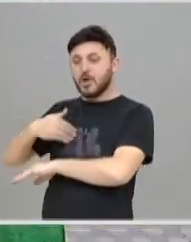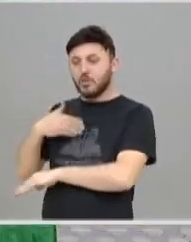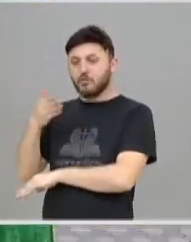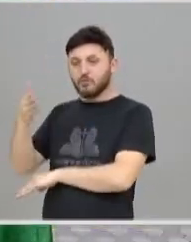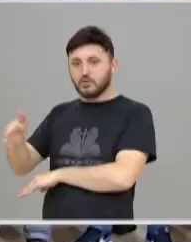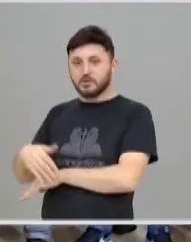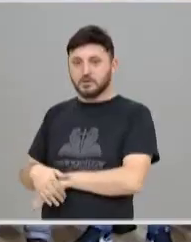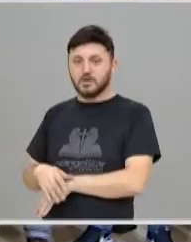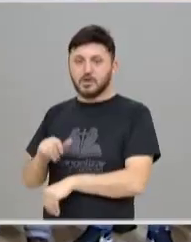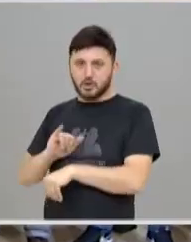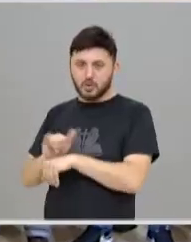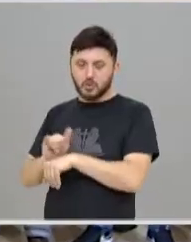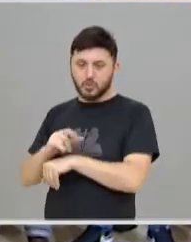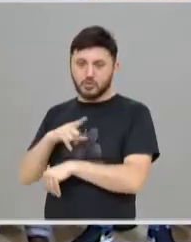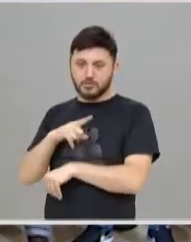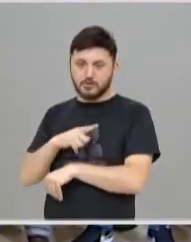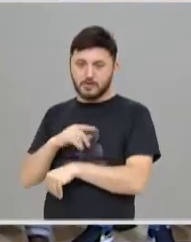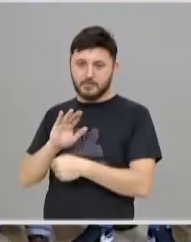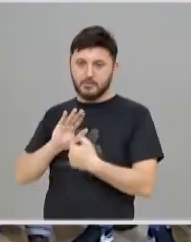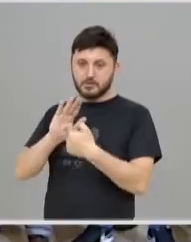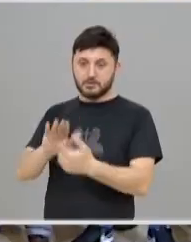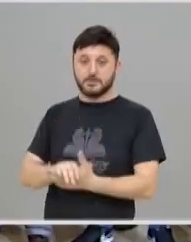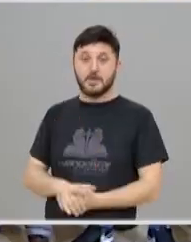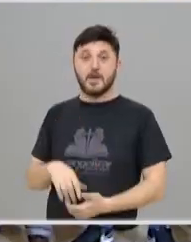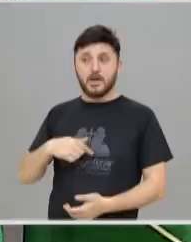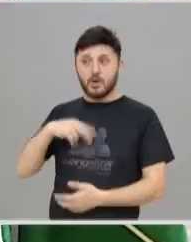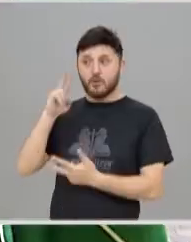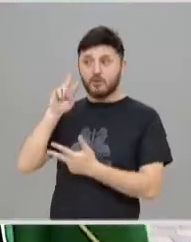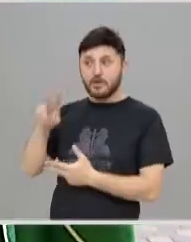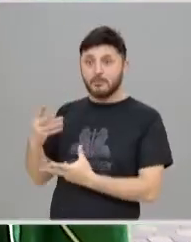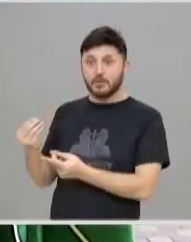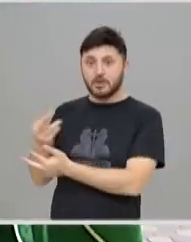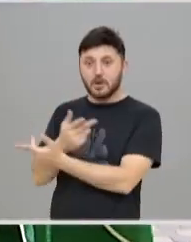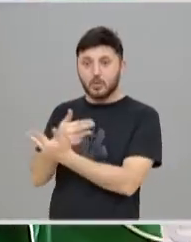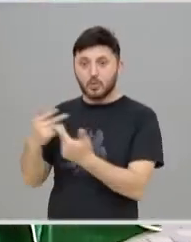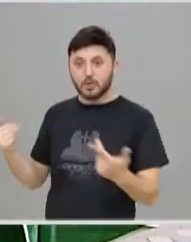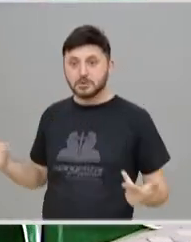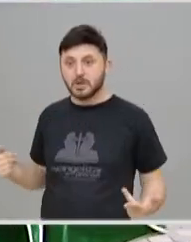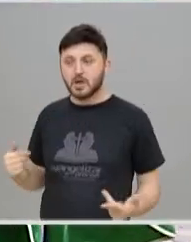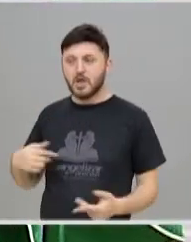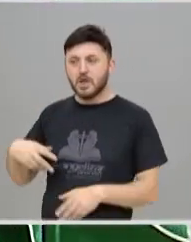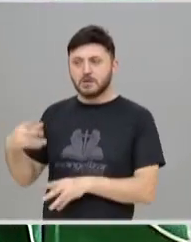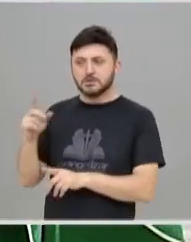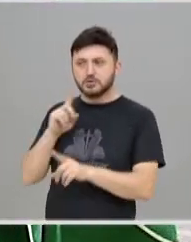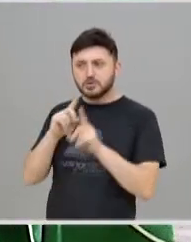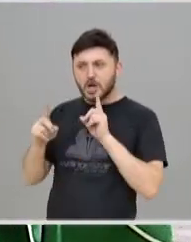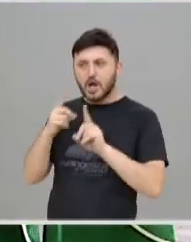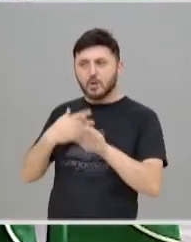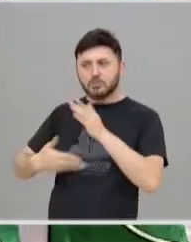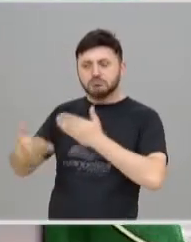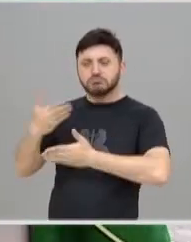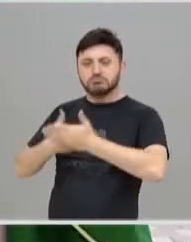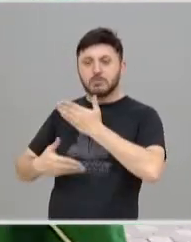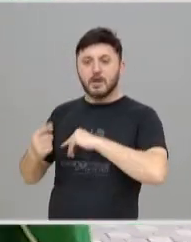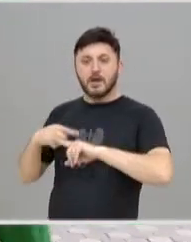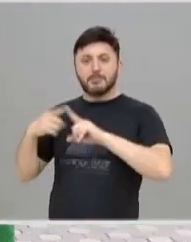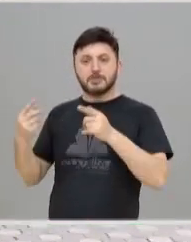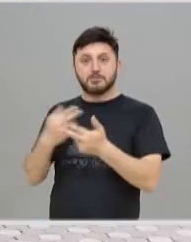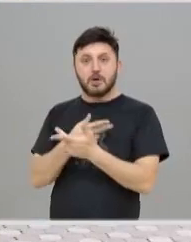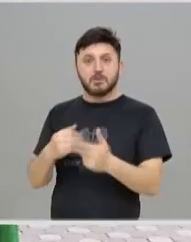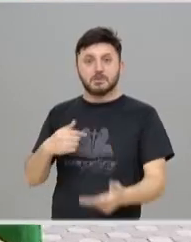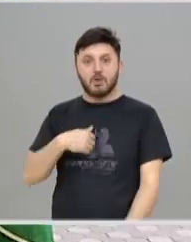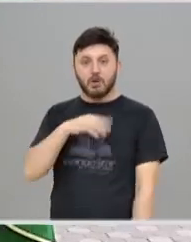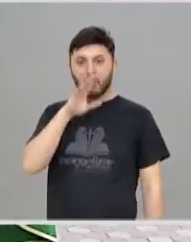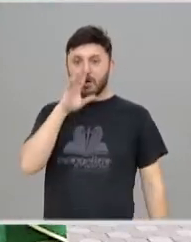Está no YouTube. Eu vi muita coisa, escutei muito, mas algo que me